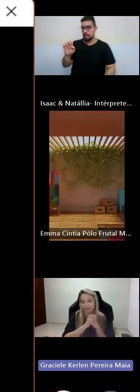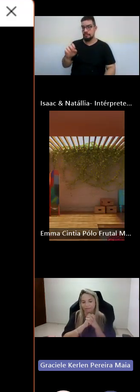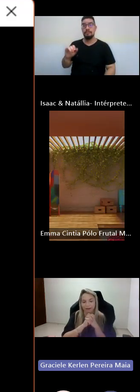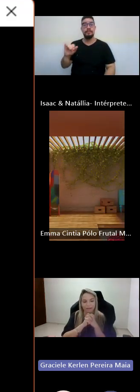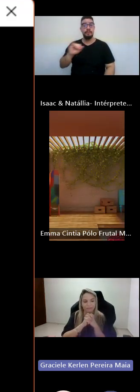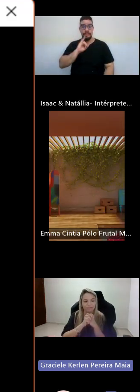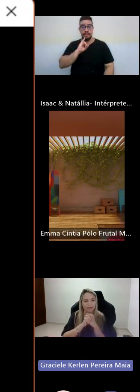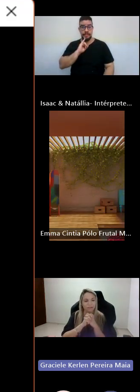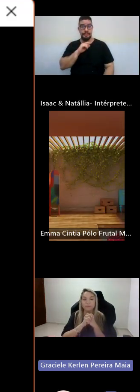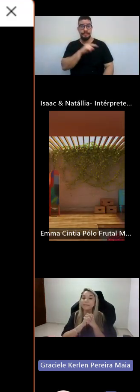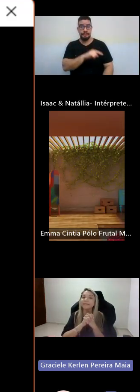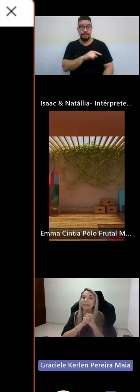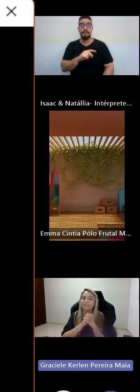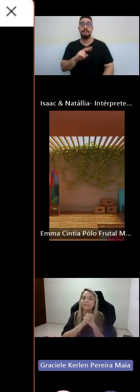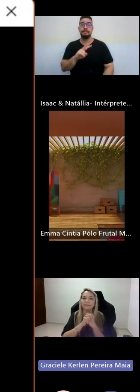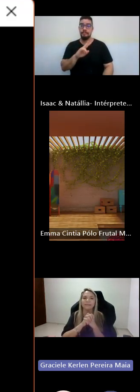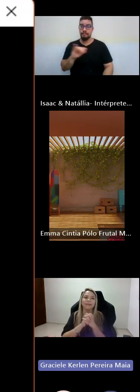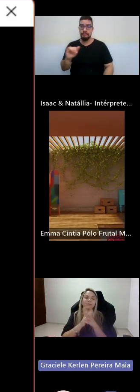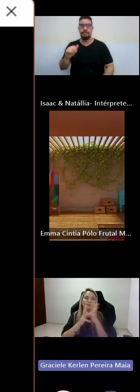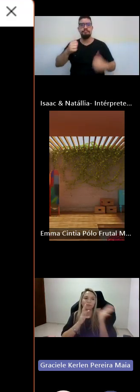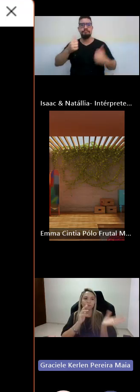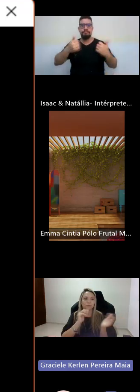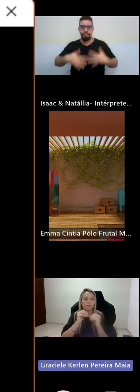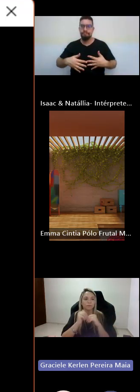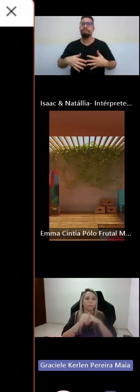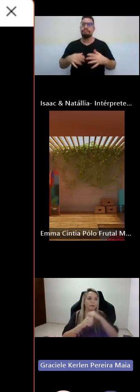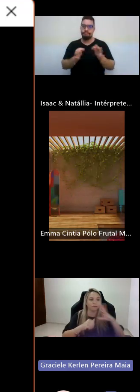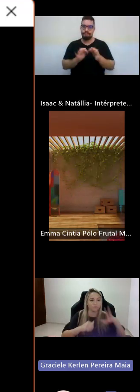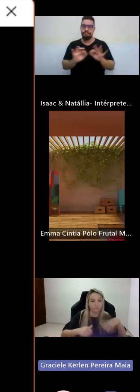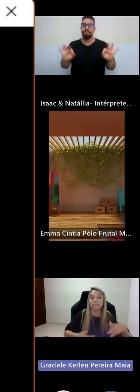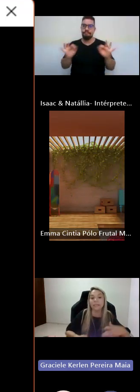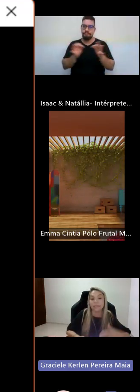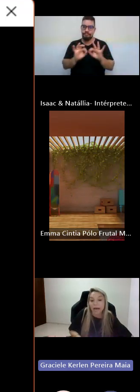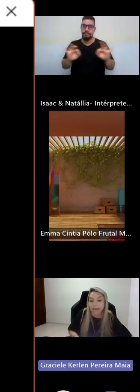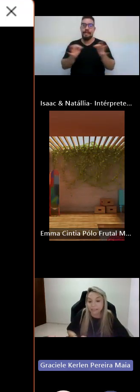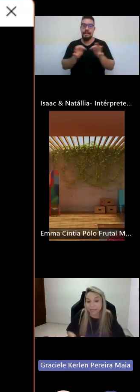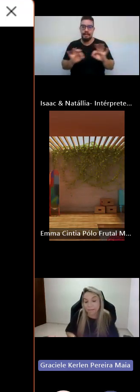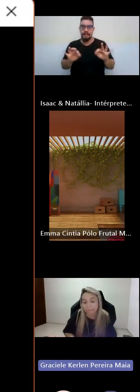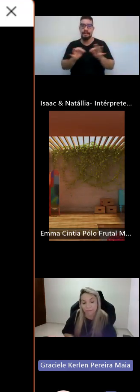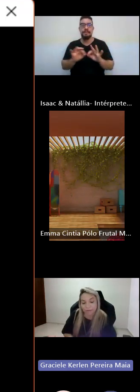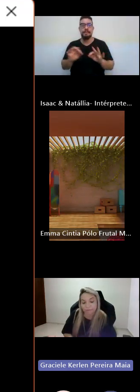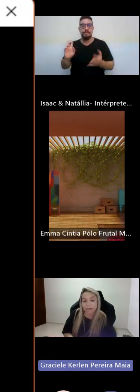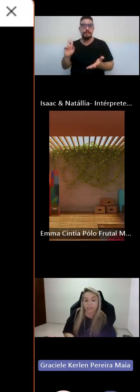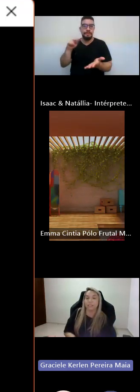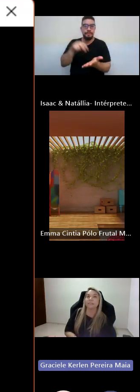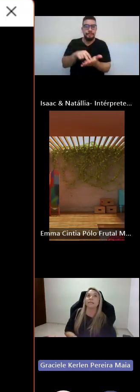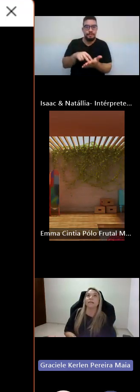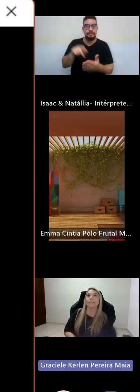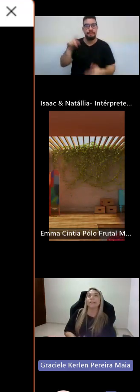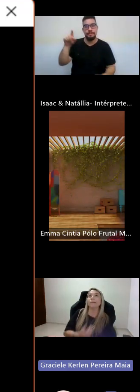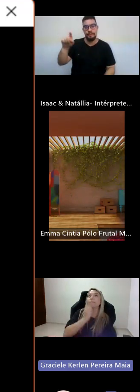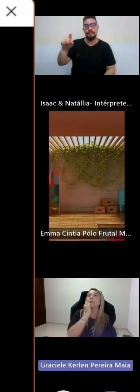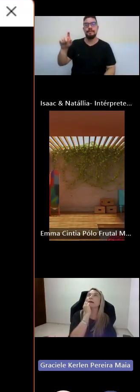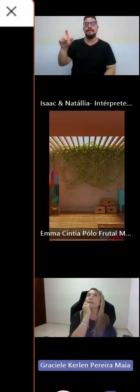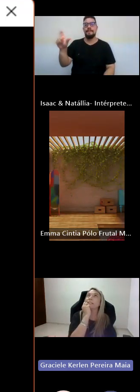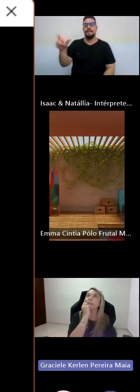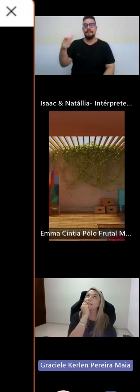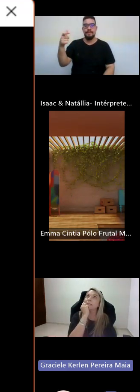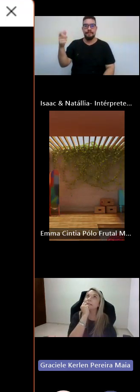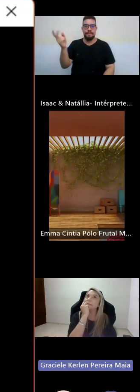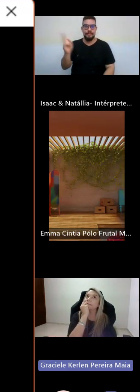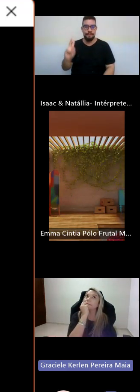ele vai falar sobre sintase, né? Numa vinda até Varginha. E